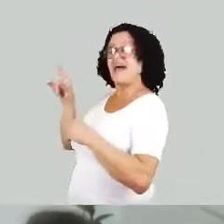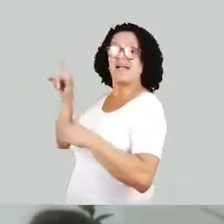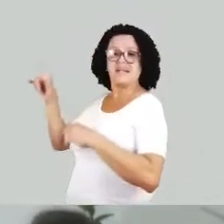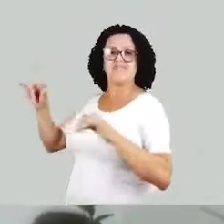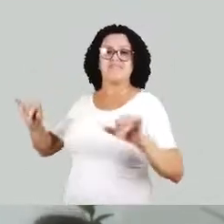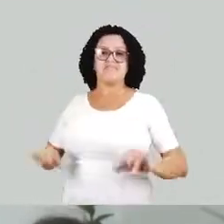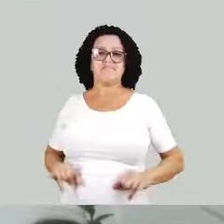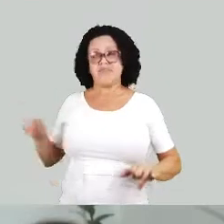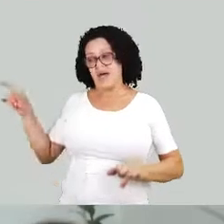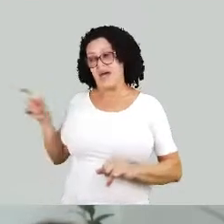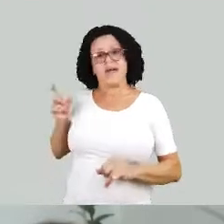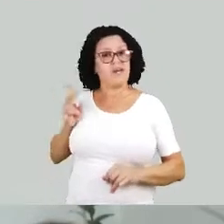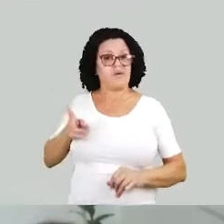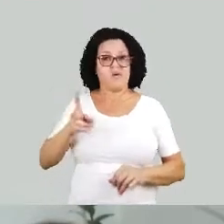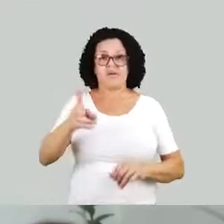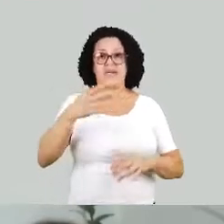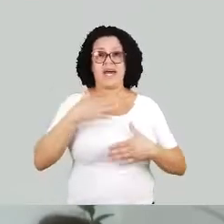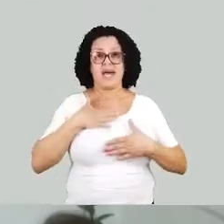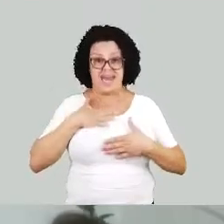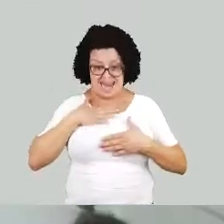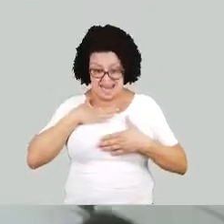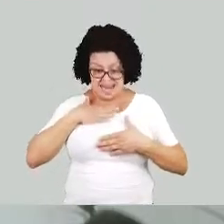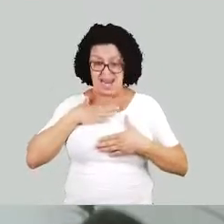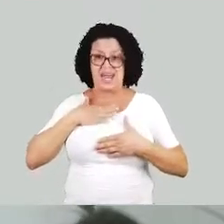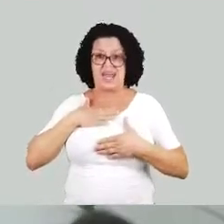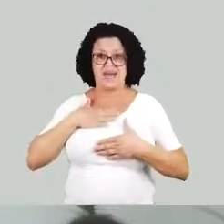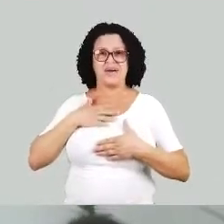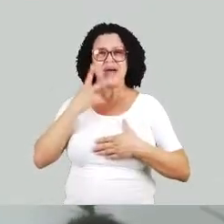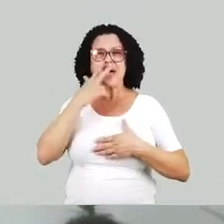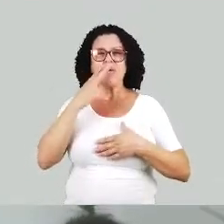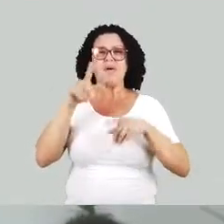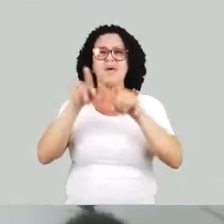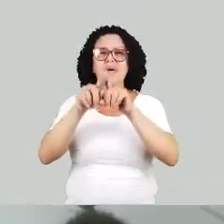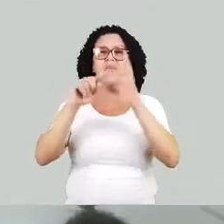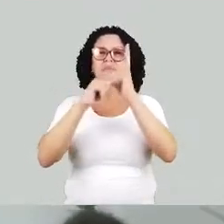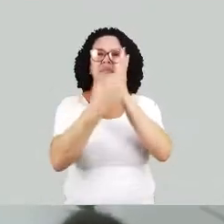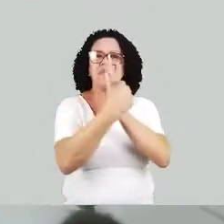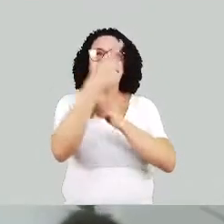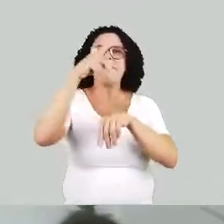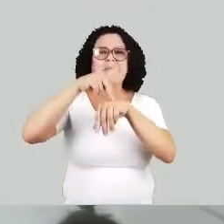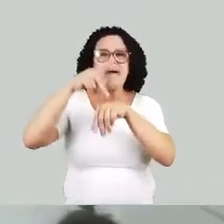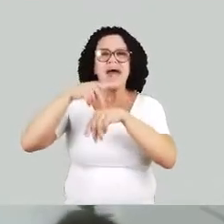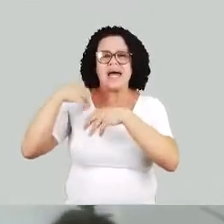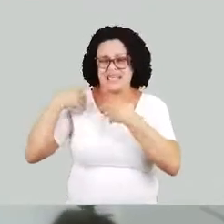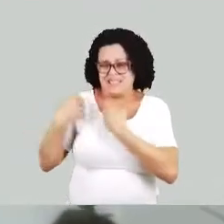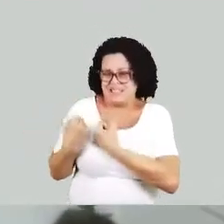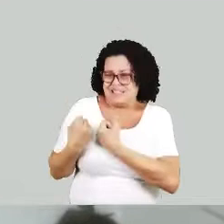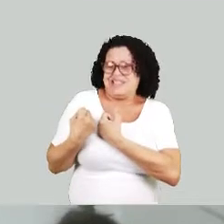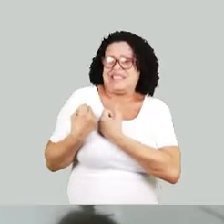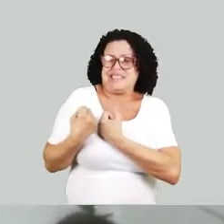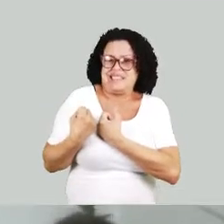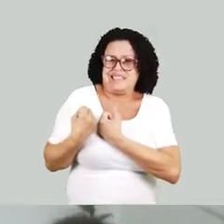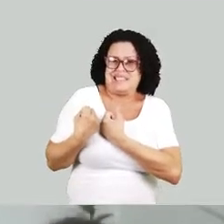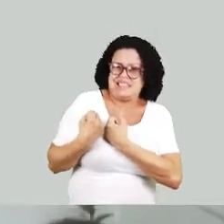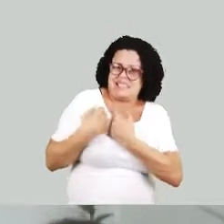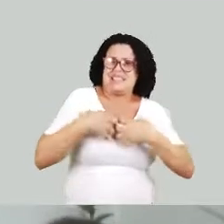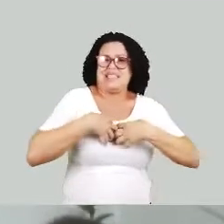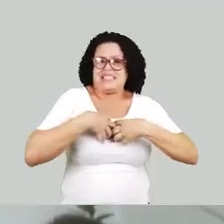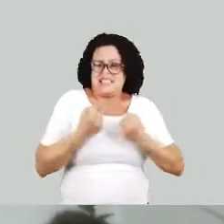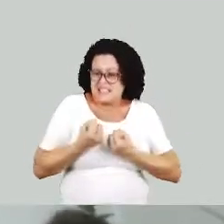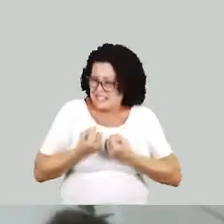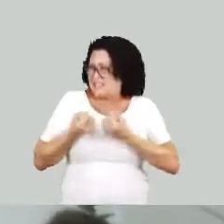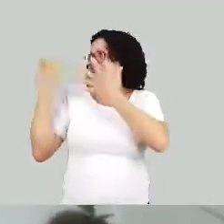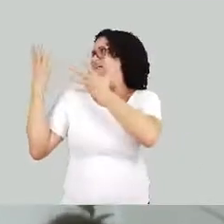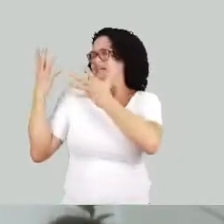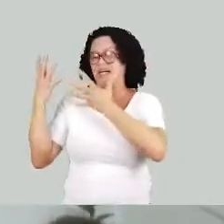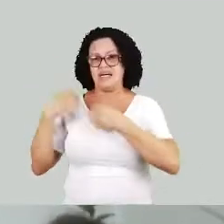com aquilo, você abandona a pedra, é isso. Você se esvai daquele sentimento, daquela mágoa,